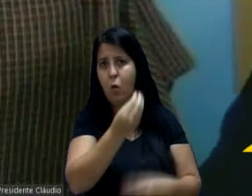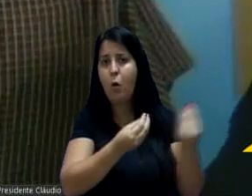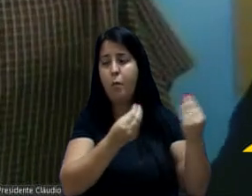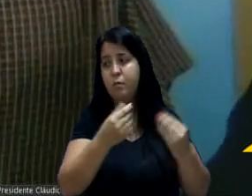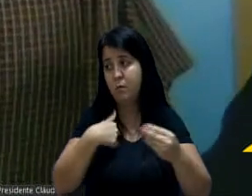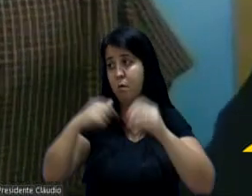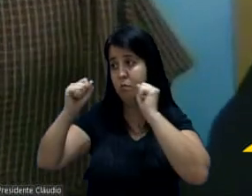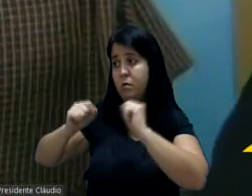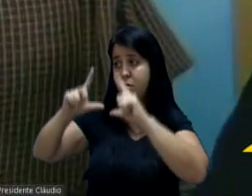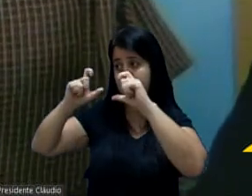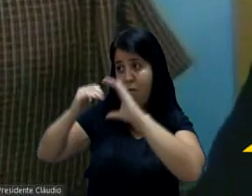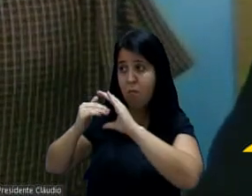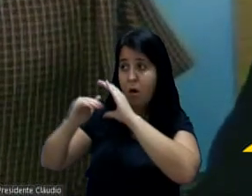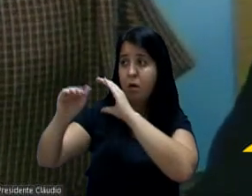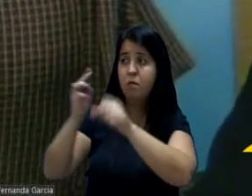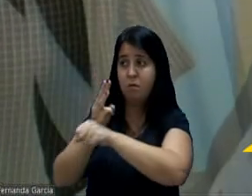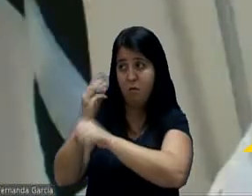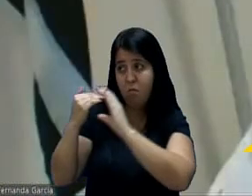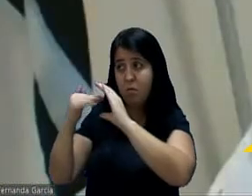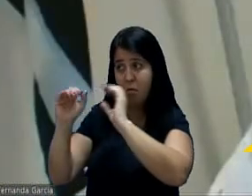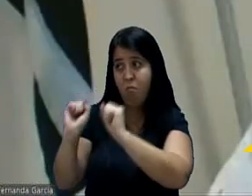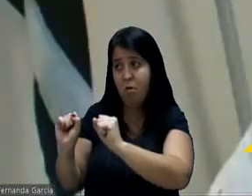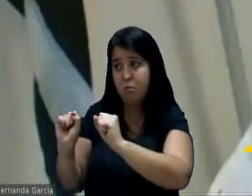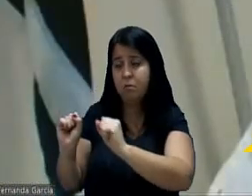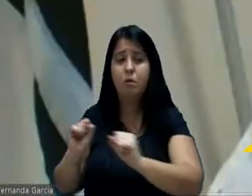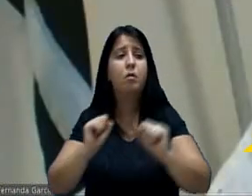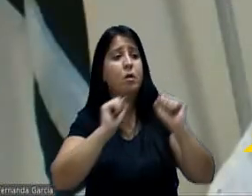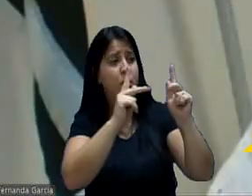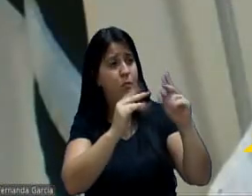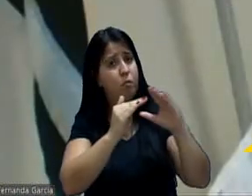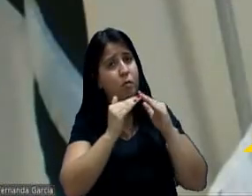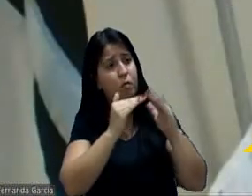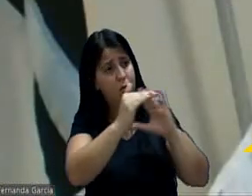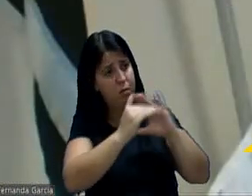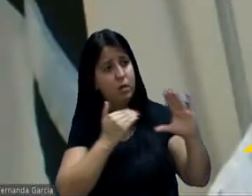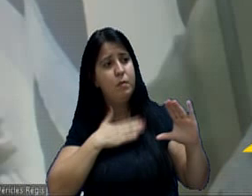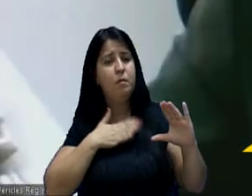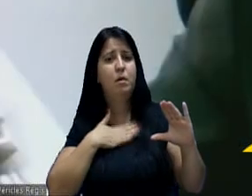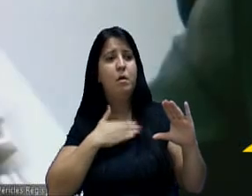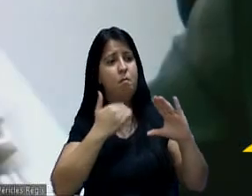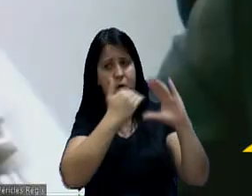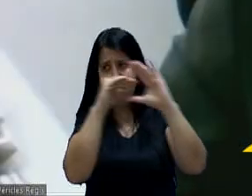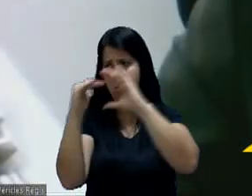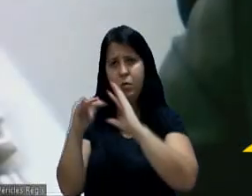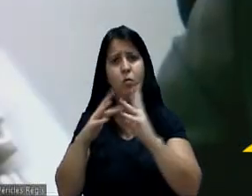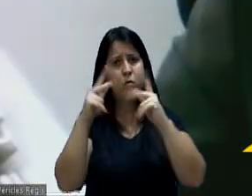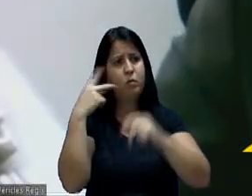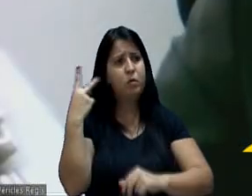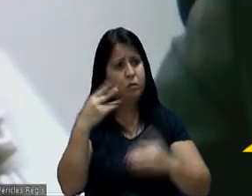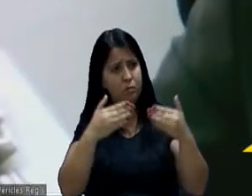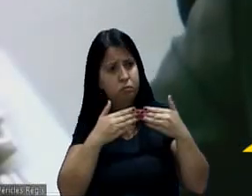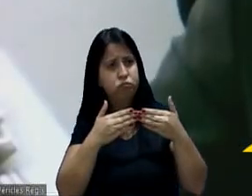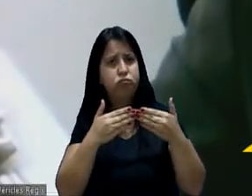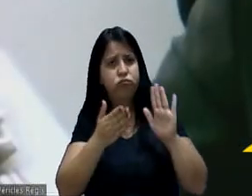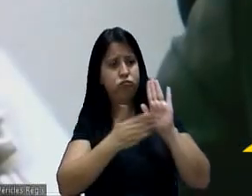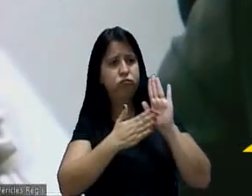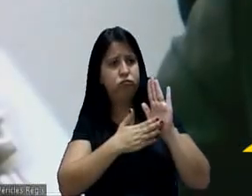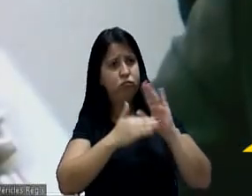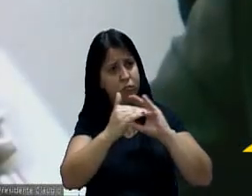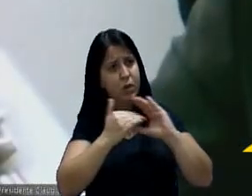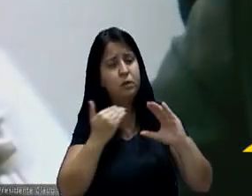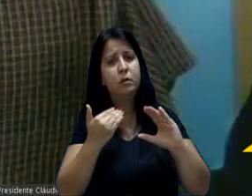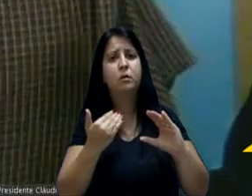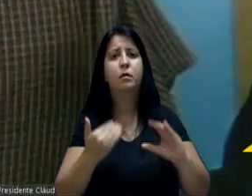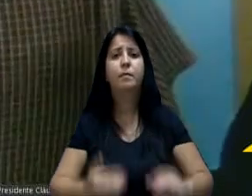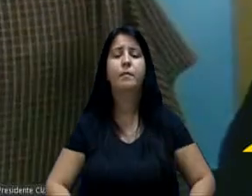via foto, via WhatsApp. Posso mandar? Acho que dá para mandar então, para todos, gentileza. Né? Manda para todos os vereadores, por gentileza.